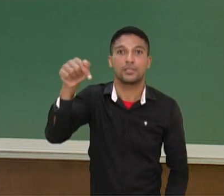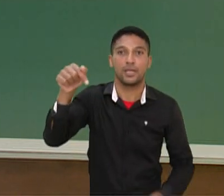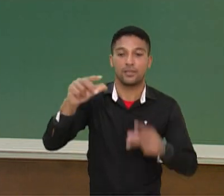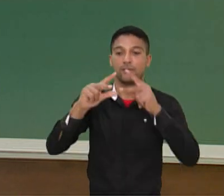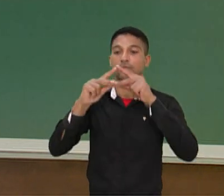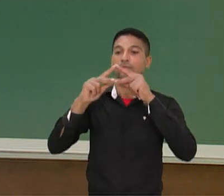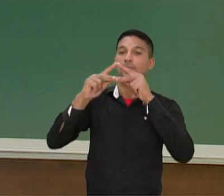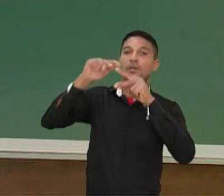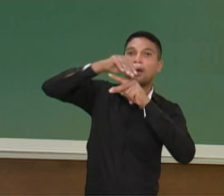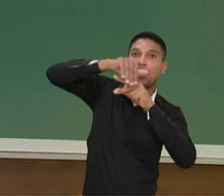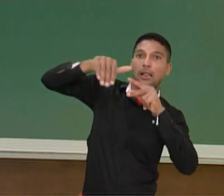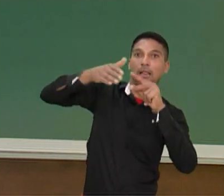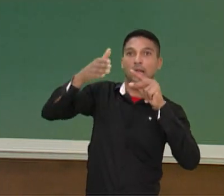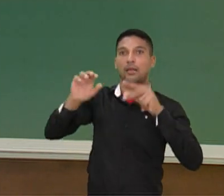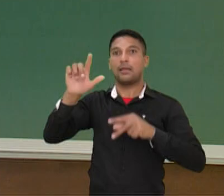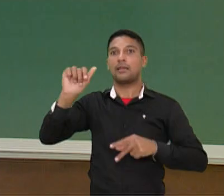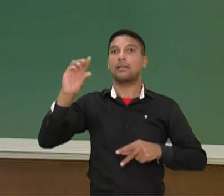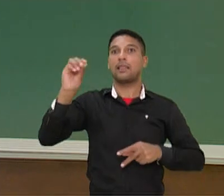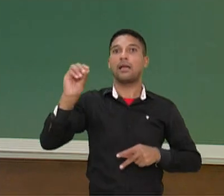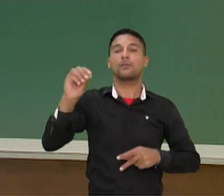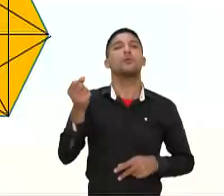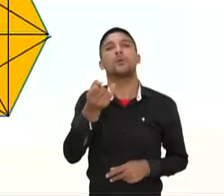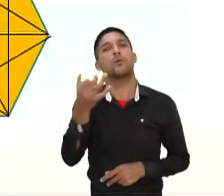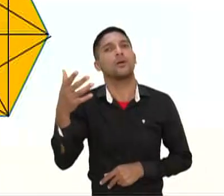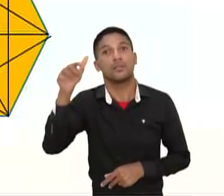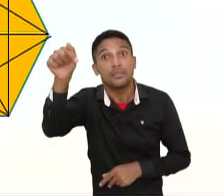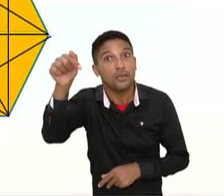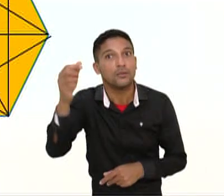7? Eu vou dar um tempo para você.